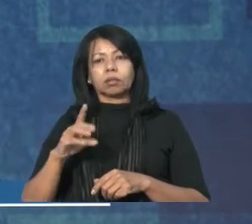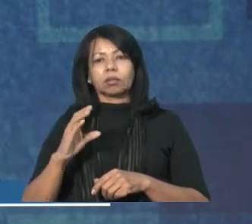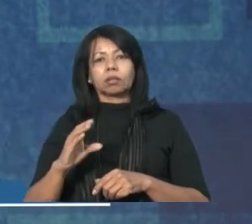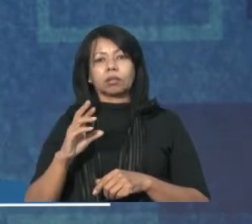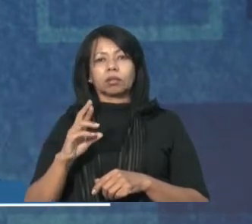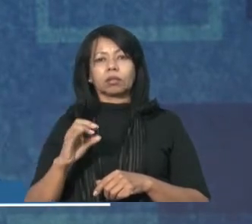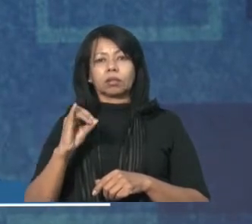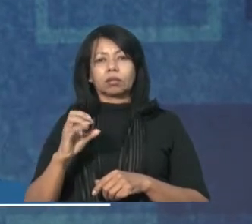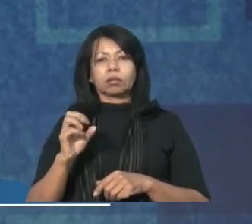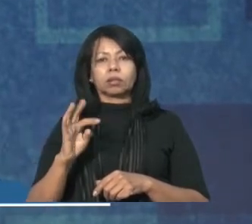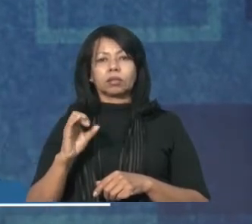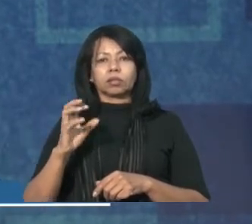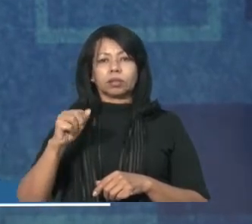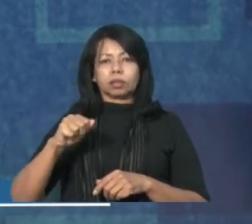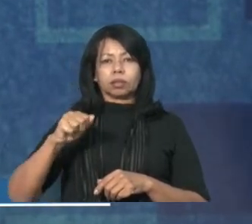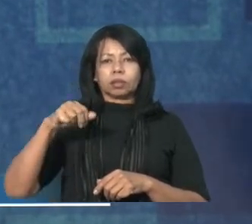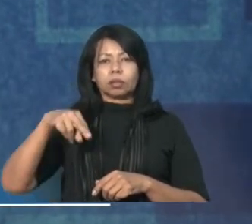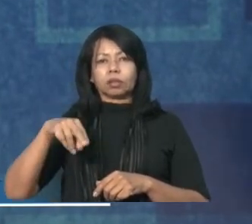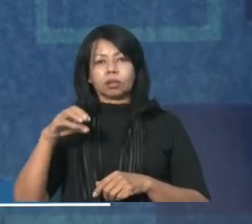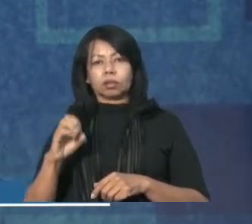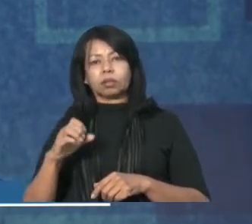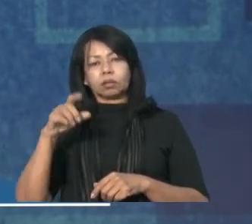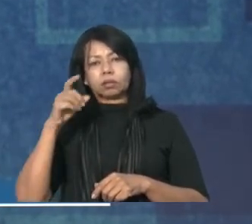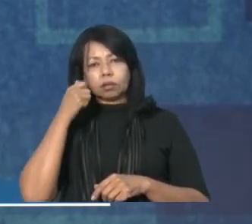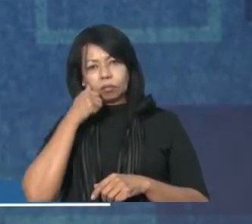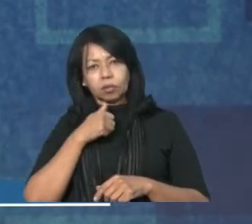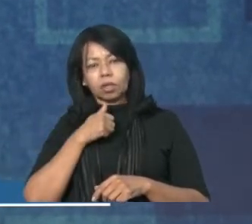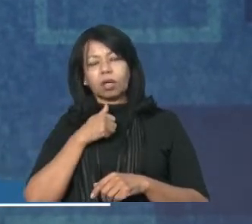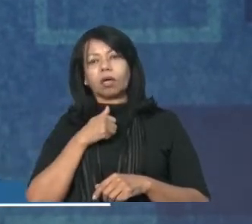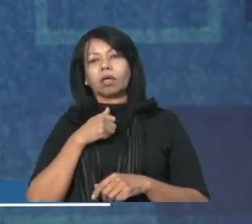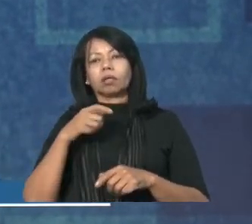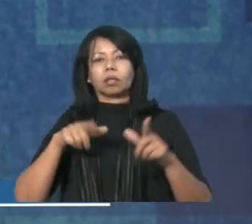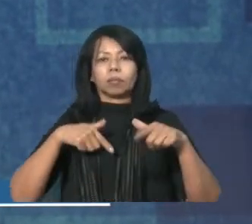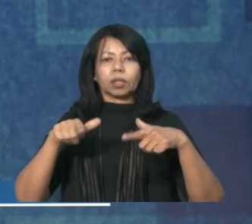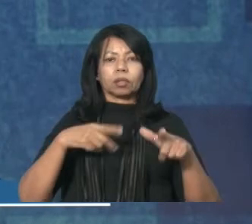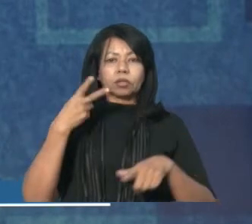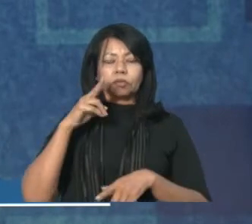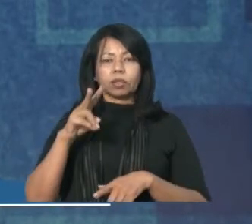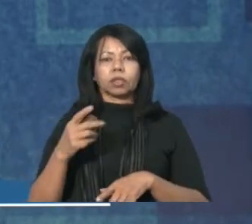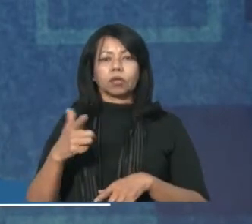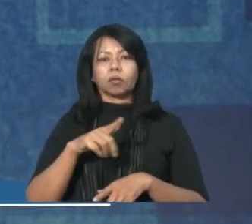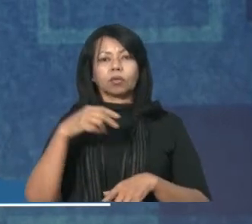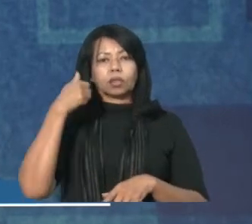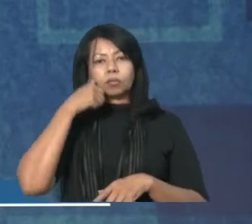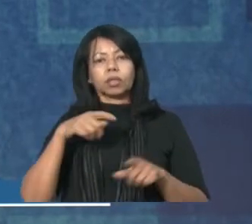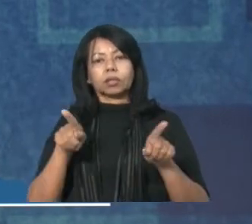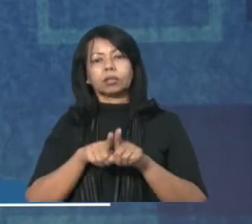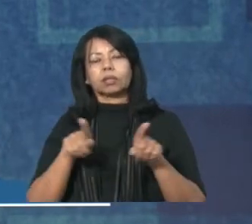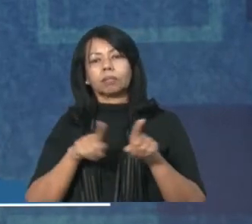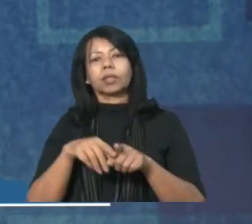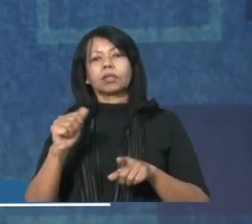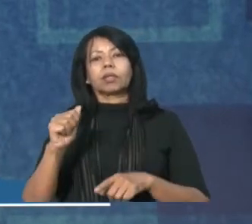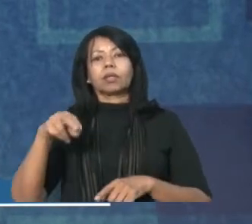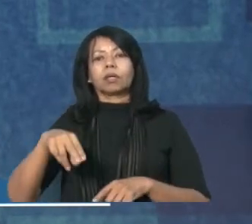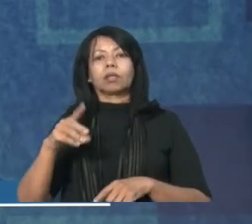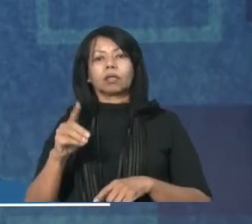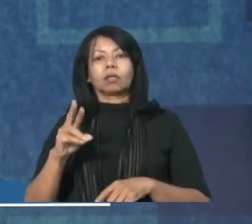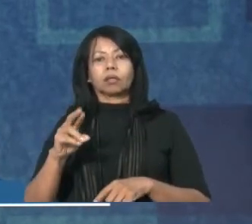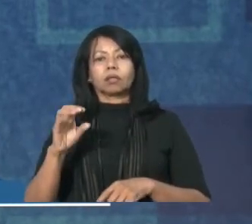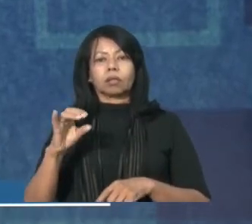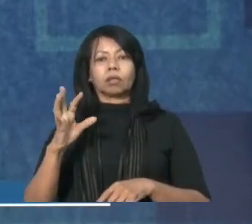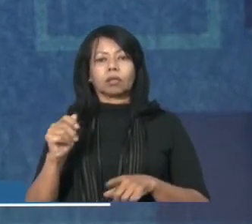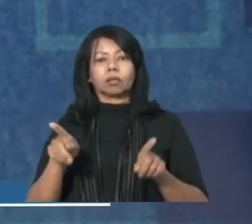trabalha conosco para ver se a gente for mesmo já até questão da prefeitura nós temos da outras mulheres também com uma do dono tem a Castro Doutor André Pinheiro